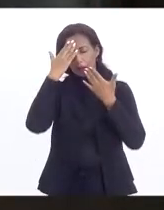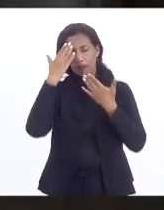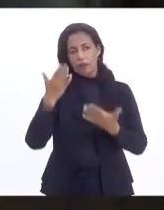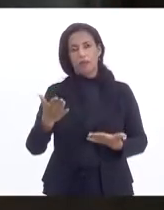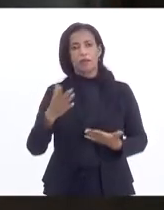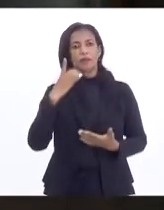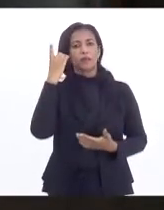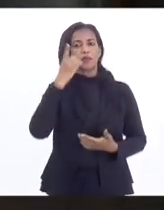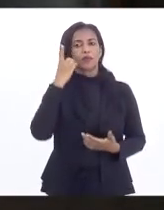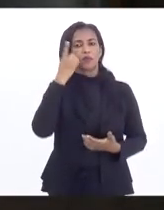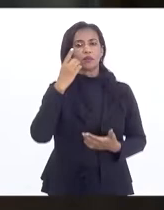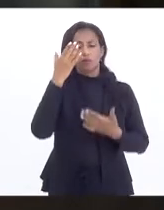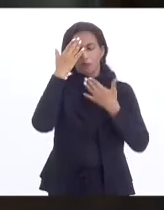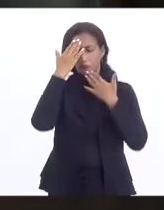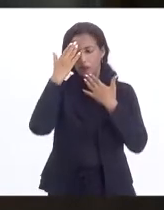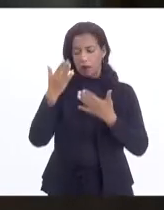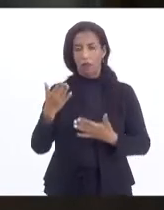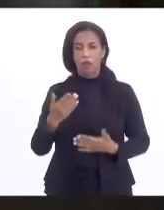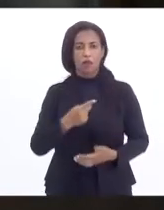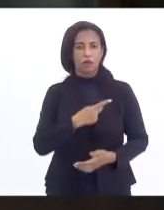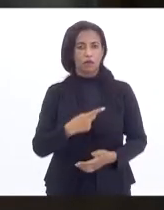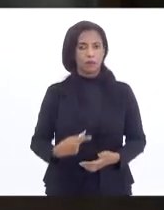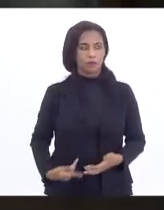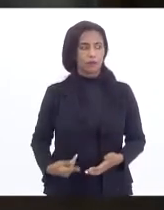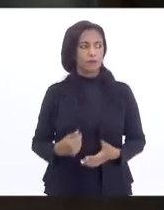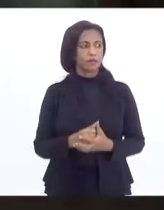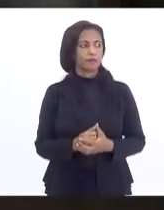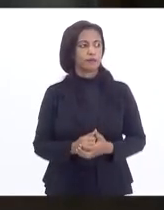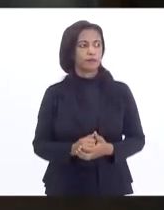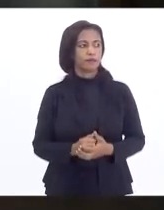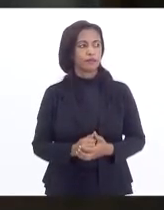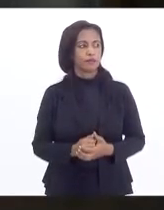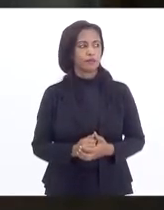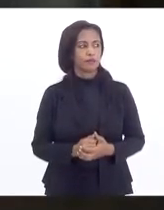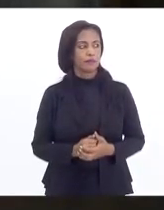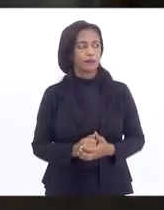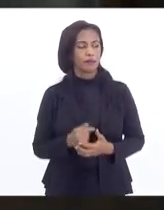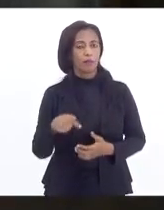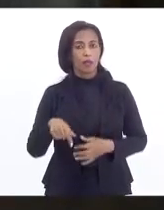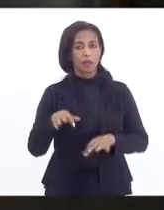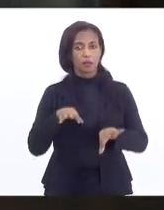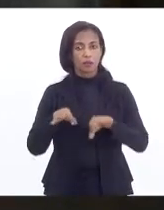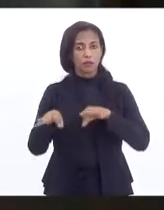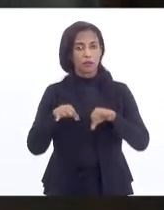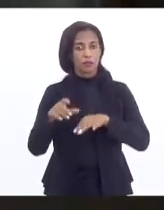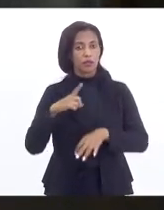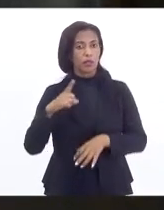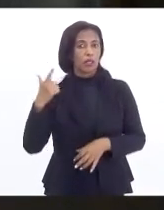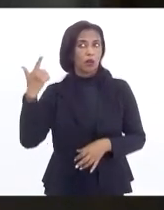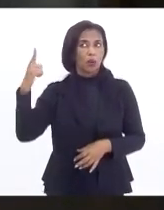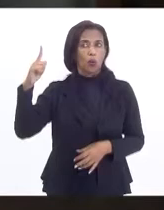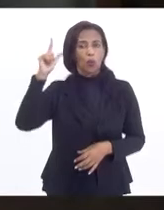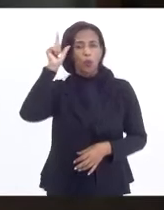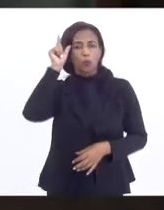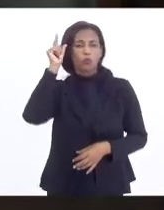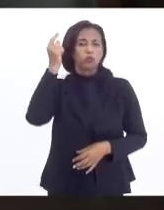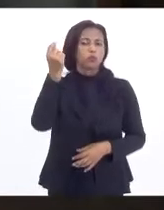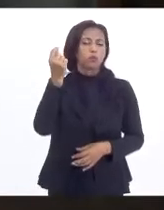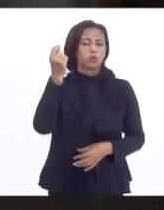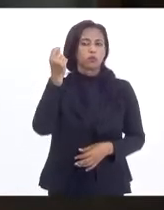aos deputados, agradecer ao presidente, porque esse é um projeto que tem uma outra lógica